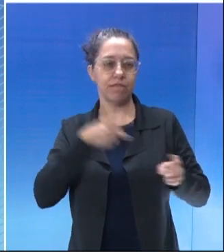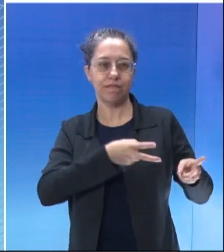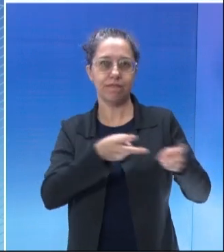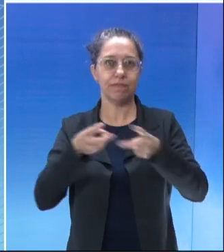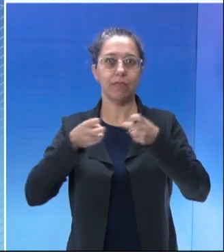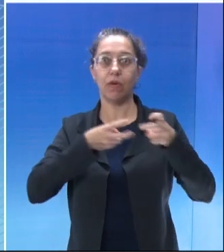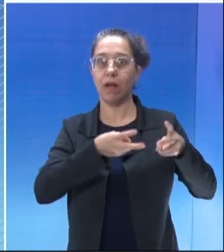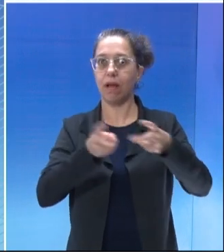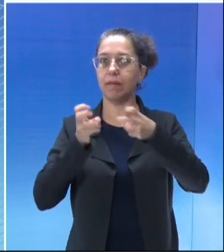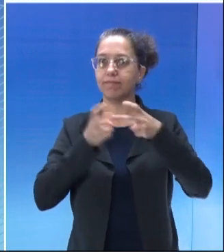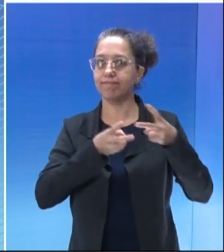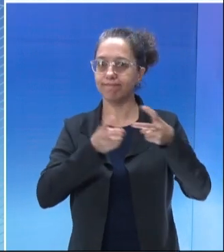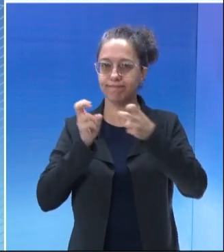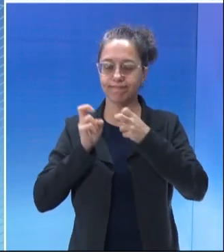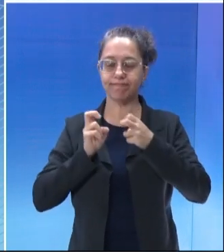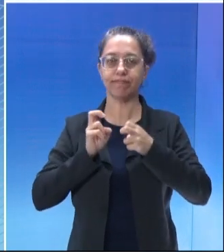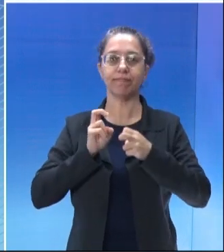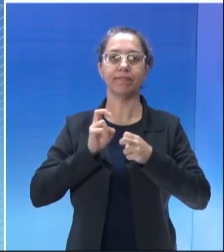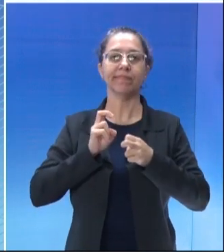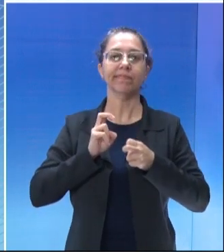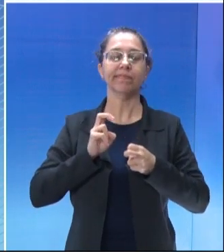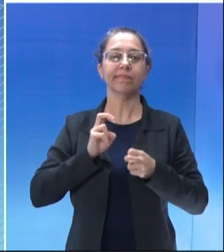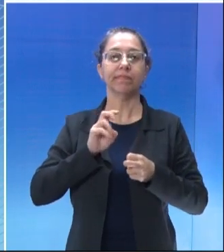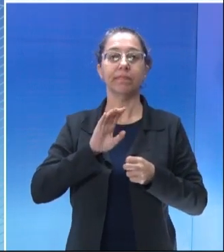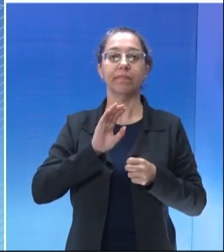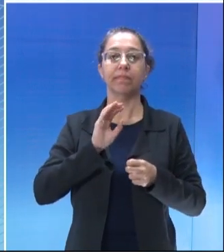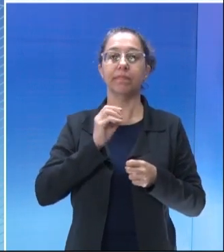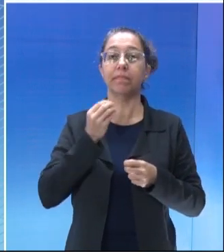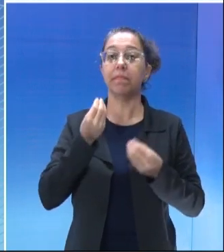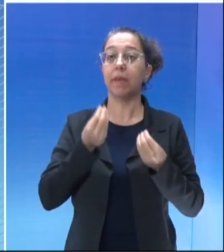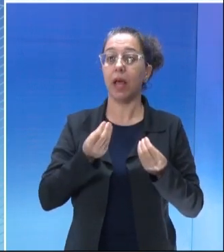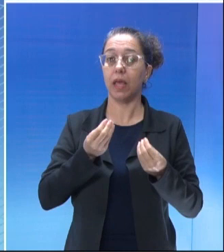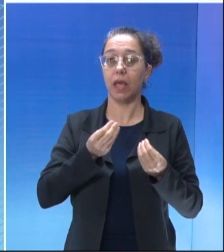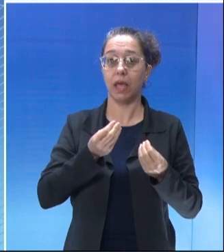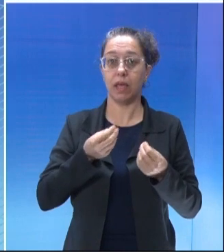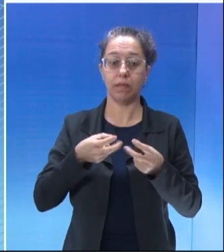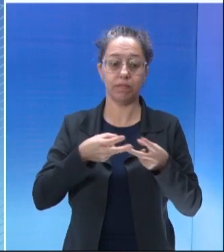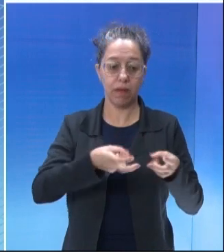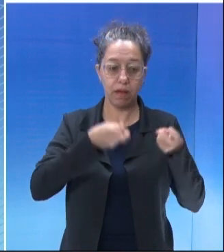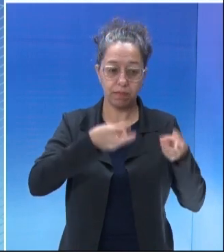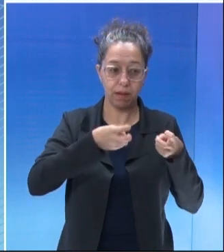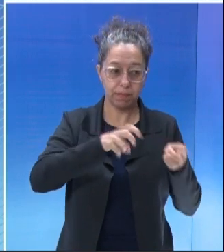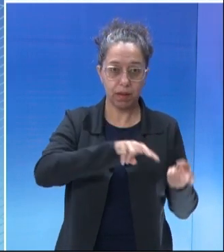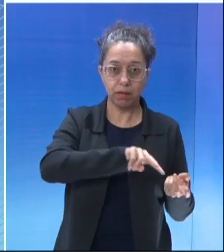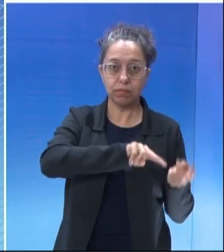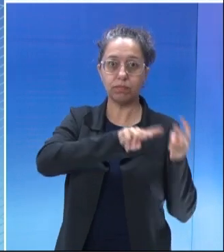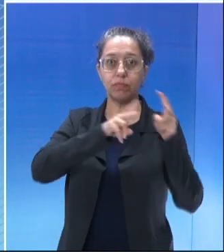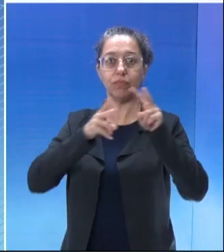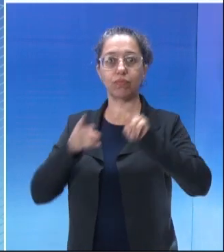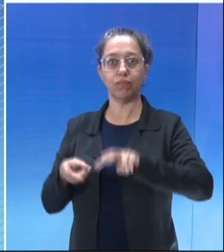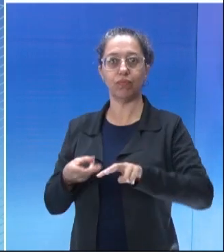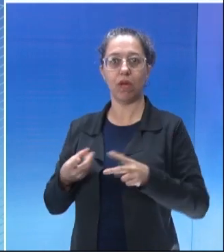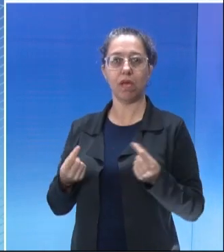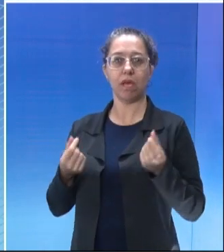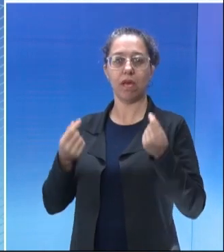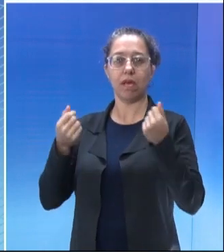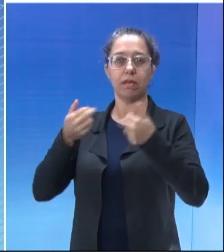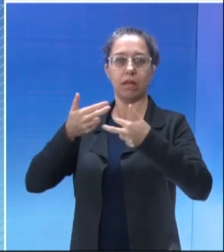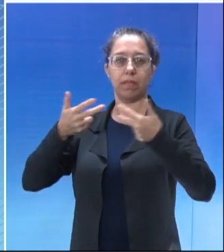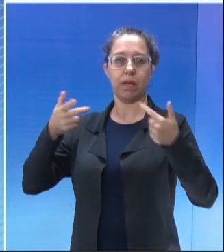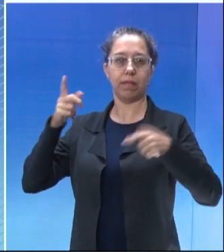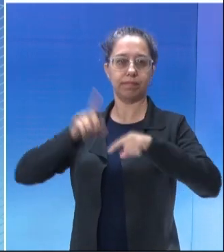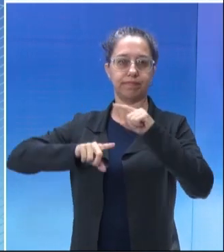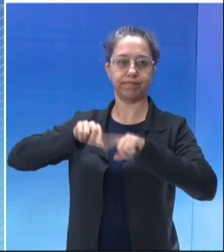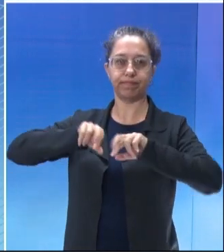exploratório, para levar as riquezas que tinham aqui e não tinham